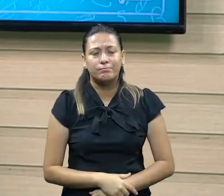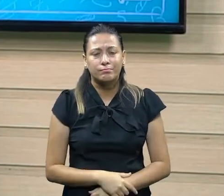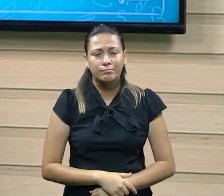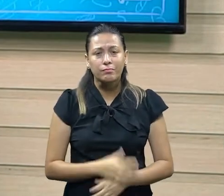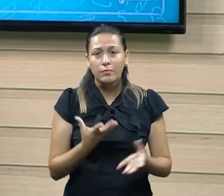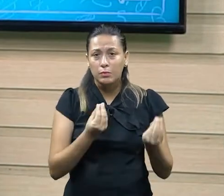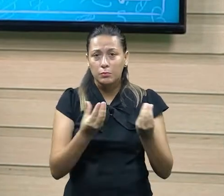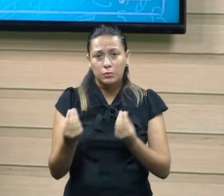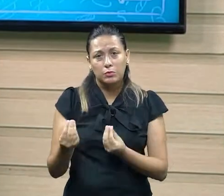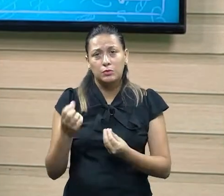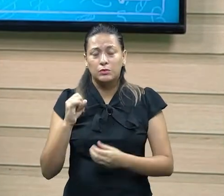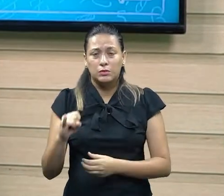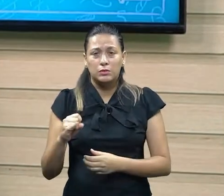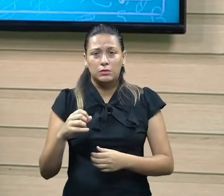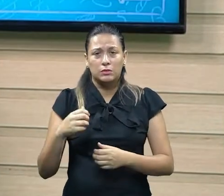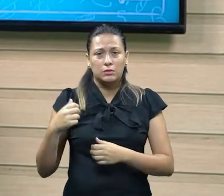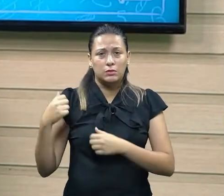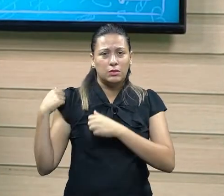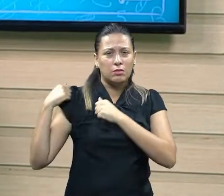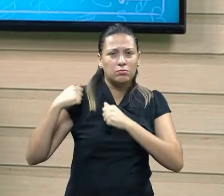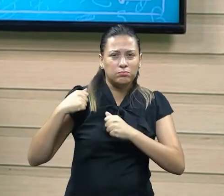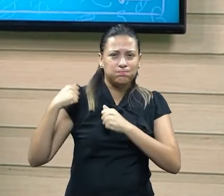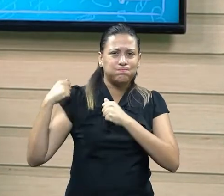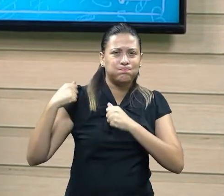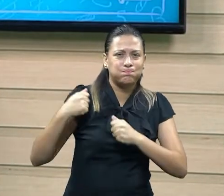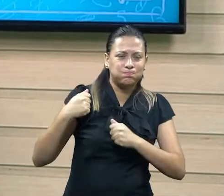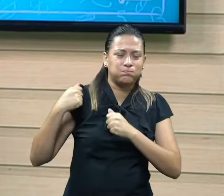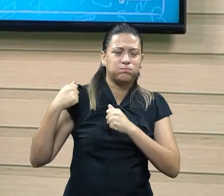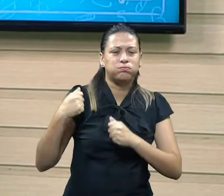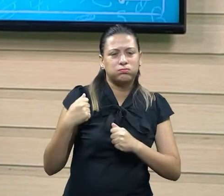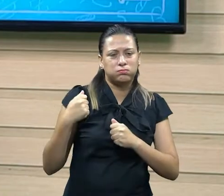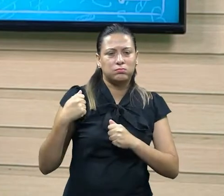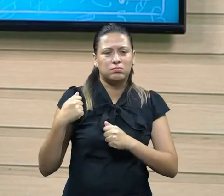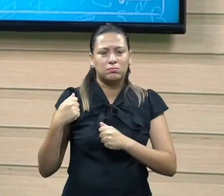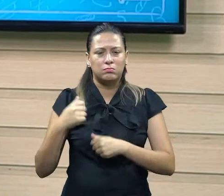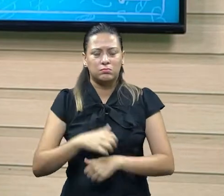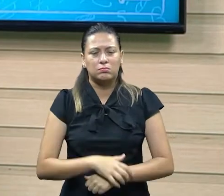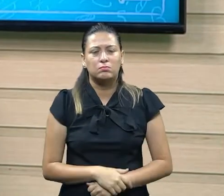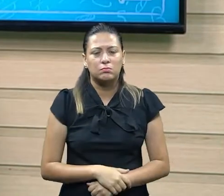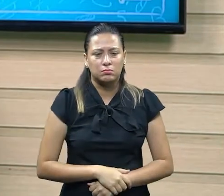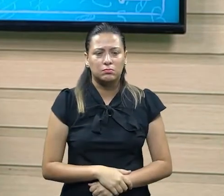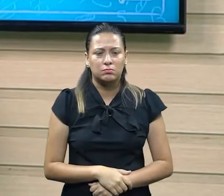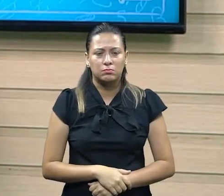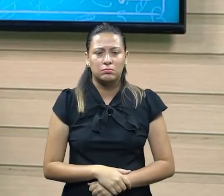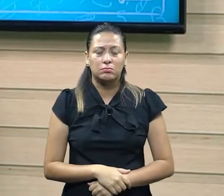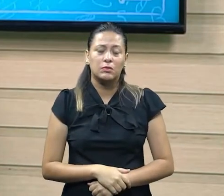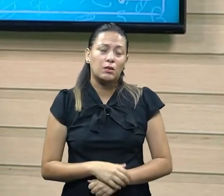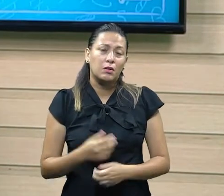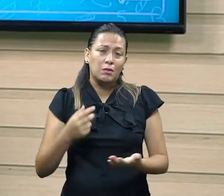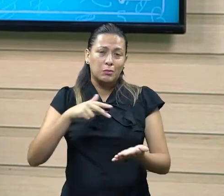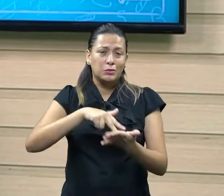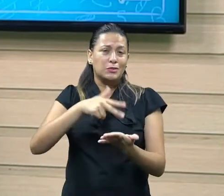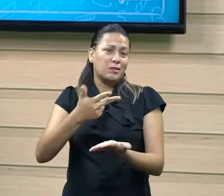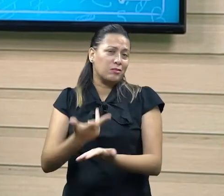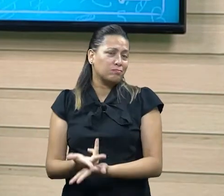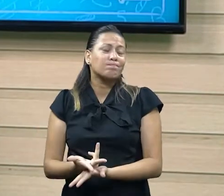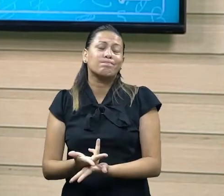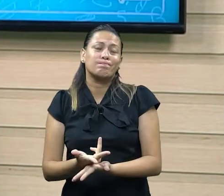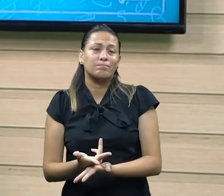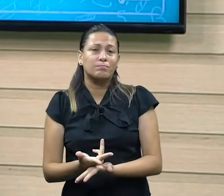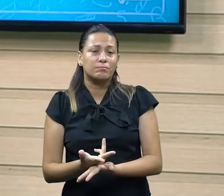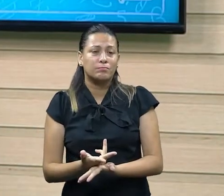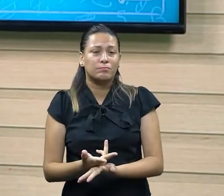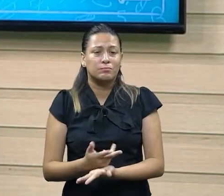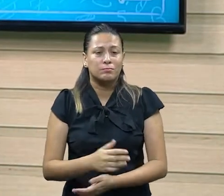Se ele carrega uma carga alta demais, ele pode acabar sofrendo um acidente.